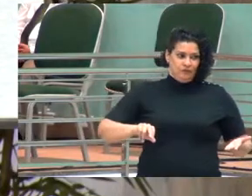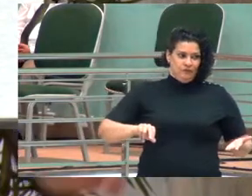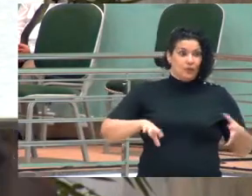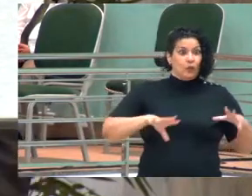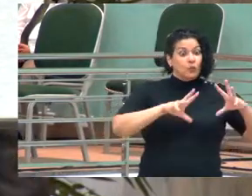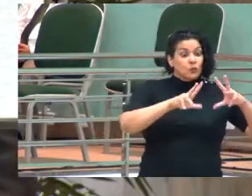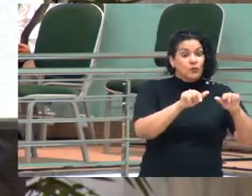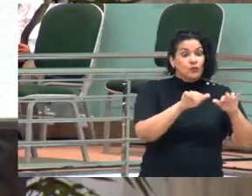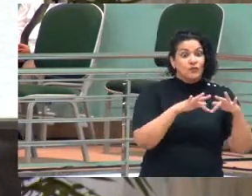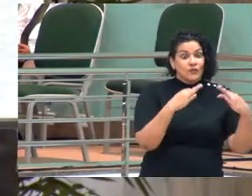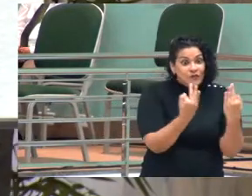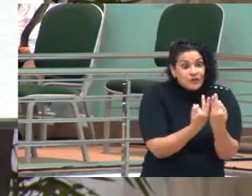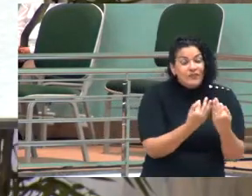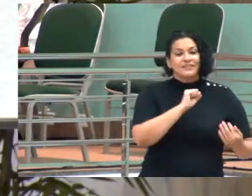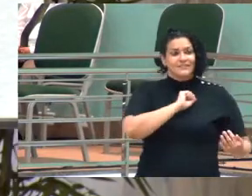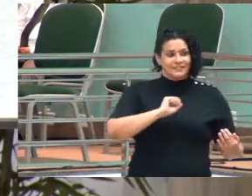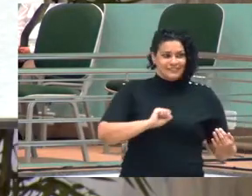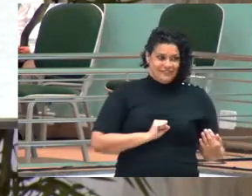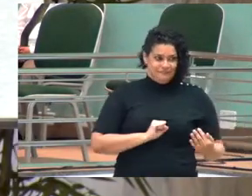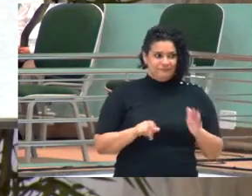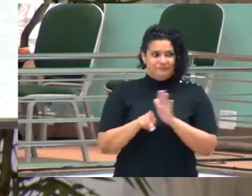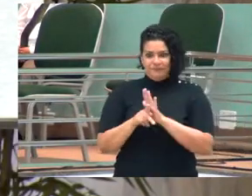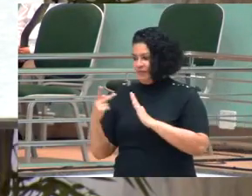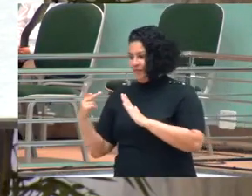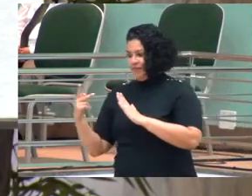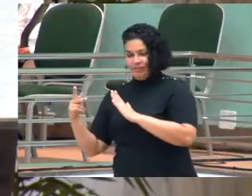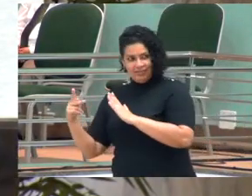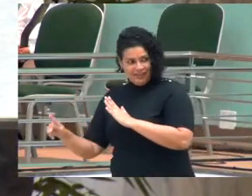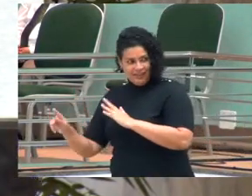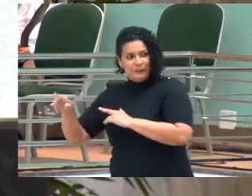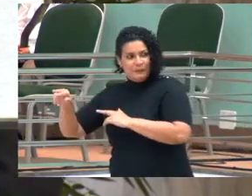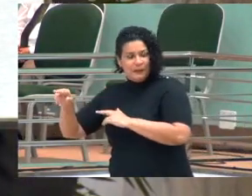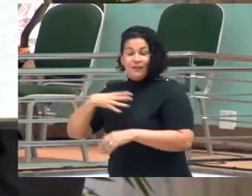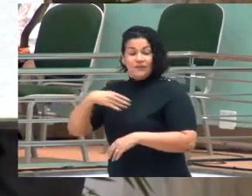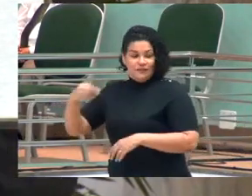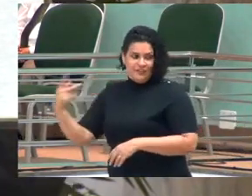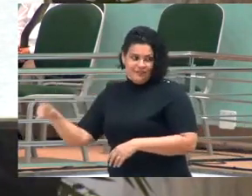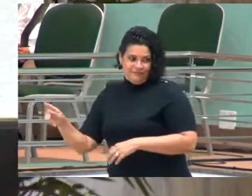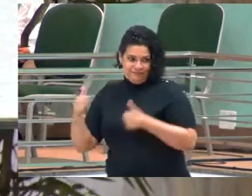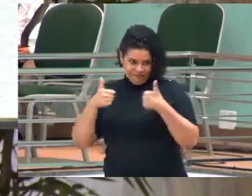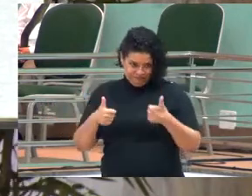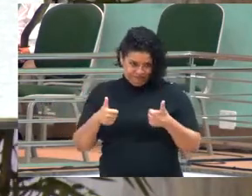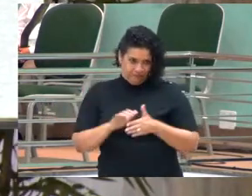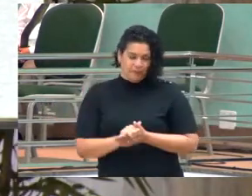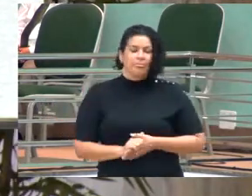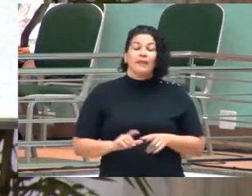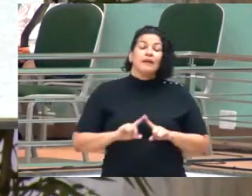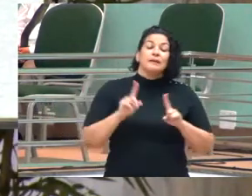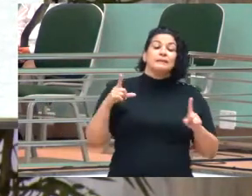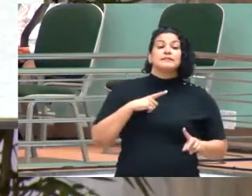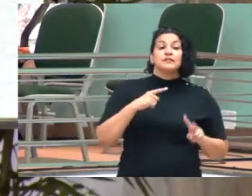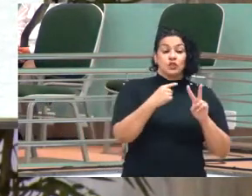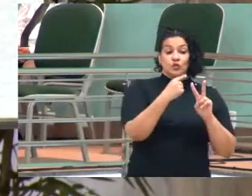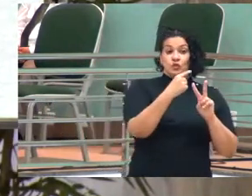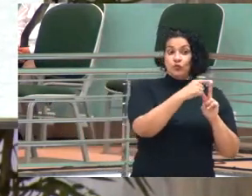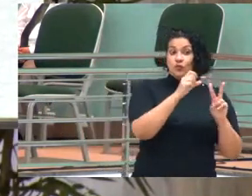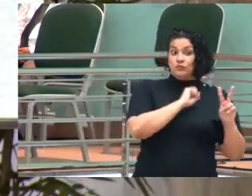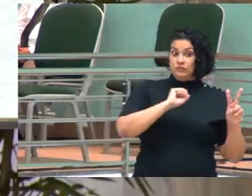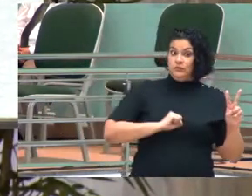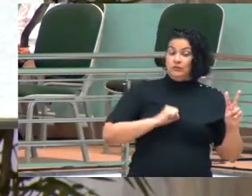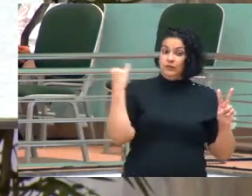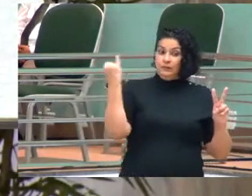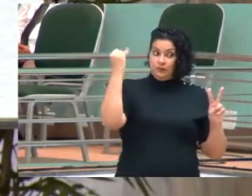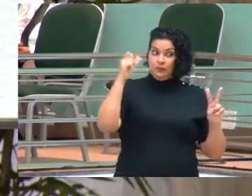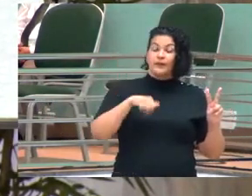Haviam 2 sacerdotes, 2 sumos sacerdotes nessa época, Anás e Caifás. É